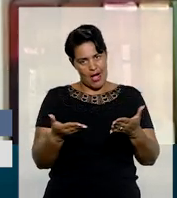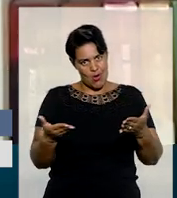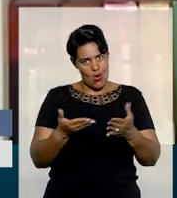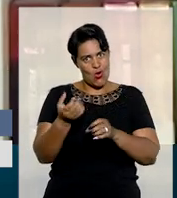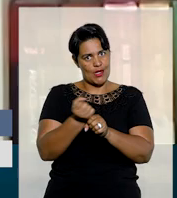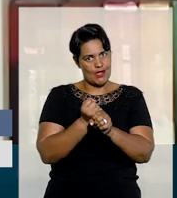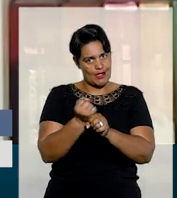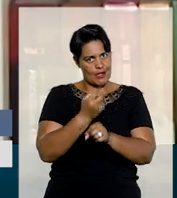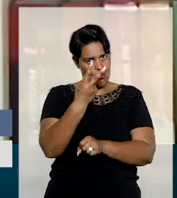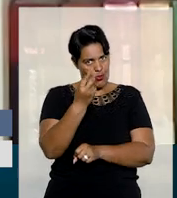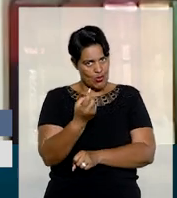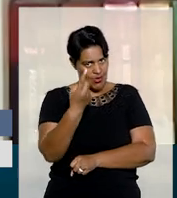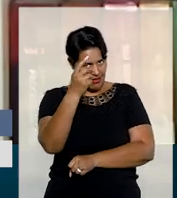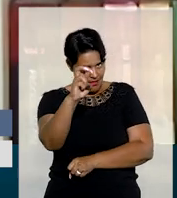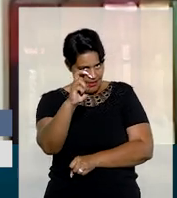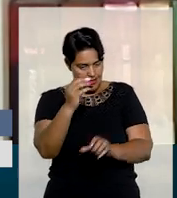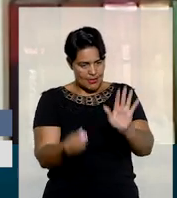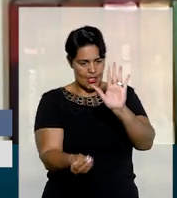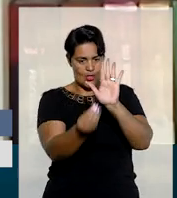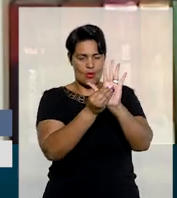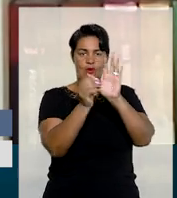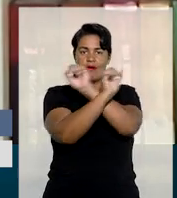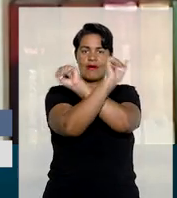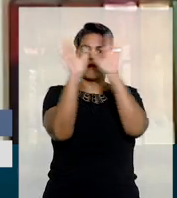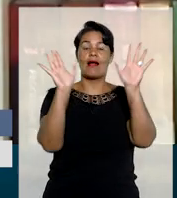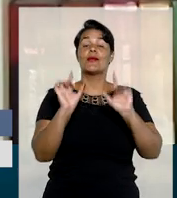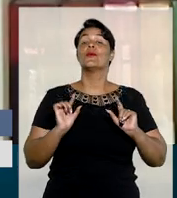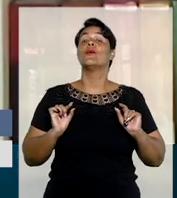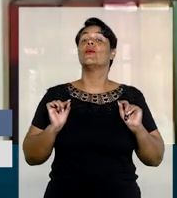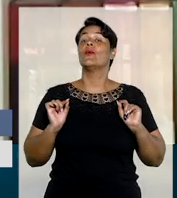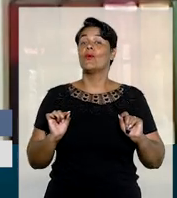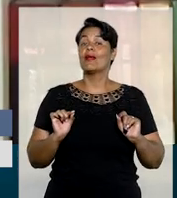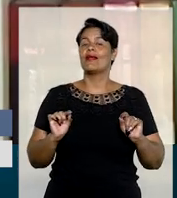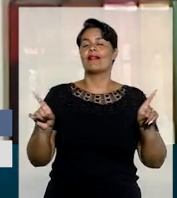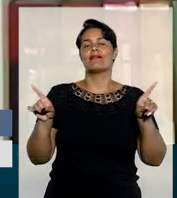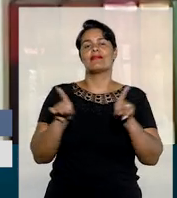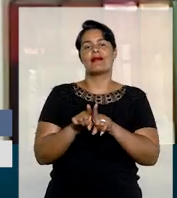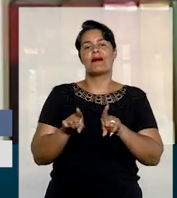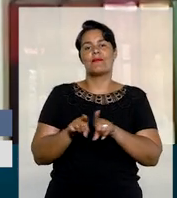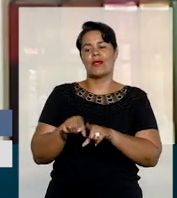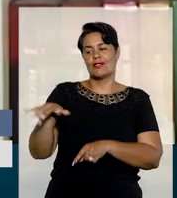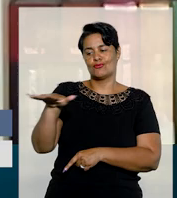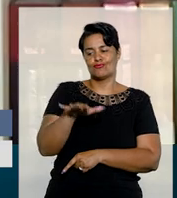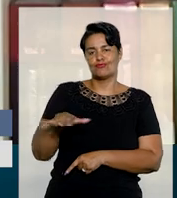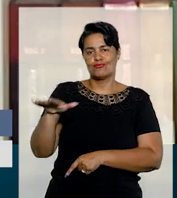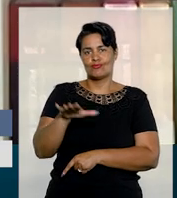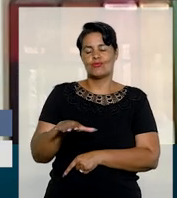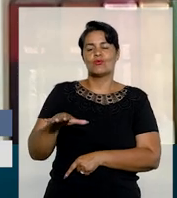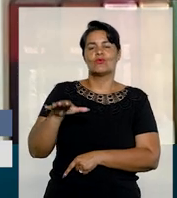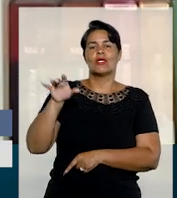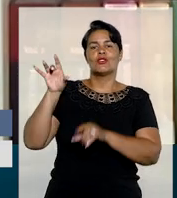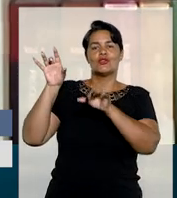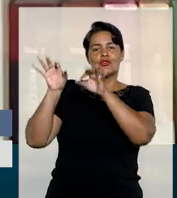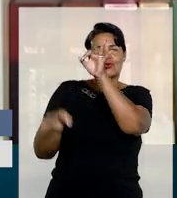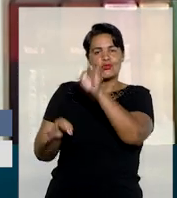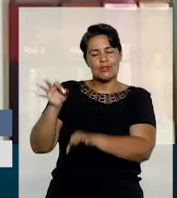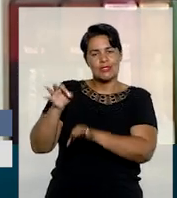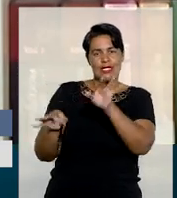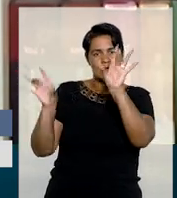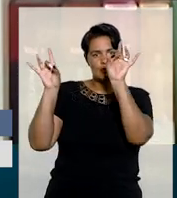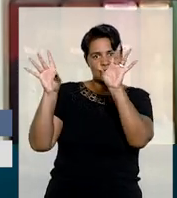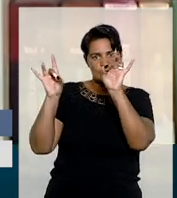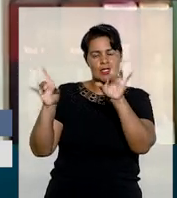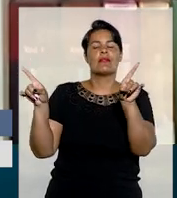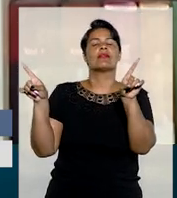declaração Então. interrompiam o prazo. E aí veio o CPC de 2015 e unificou esse sistema para dizer que também nos juizados